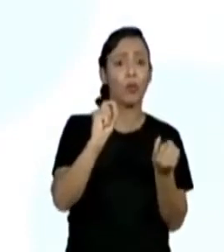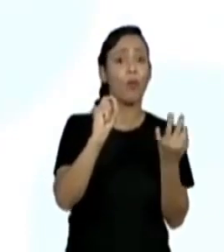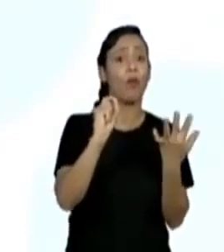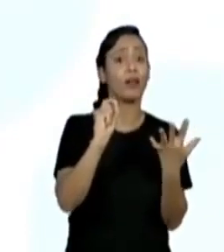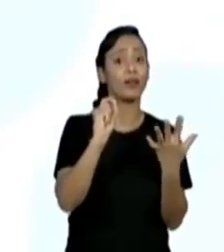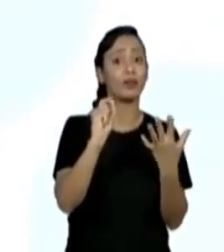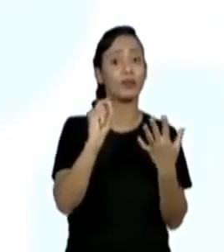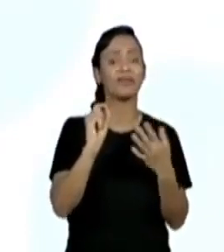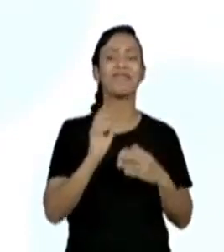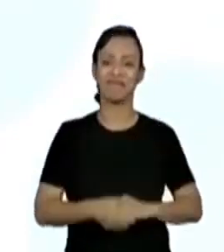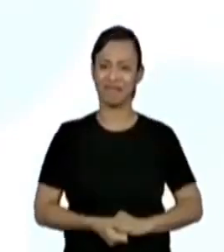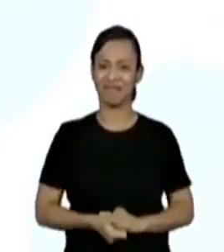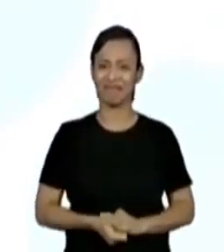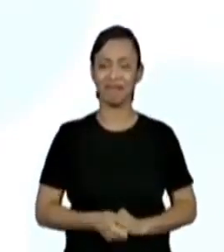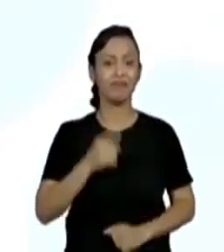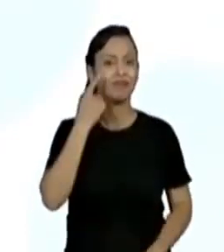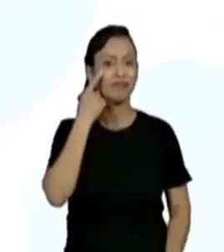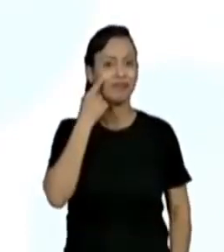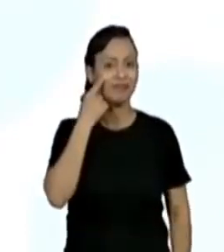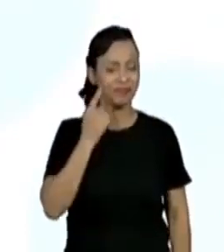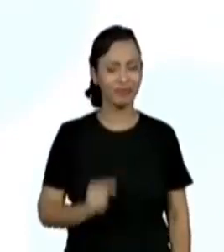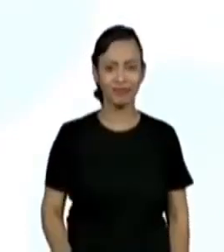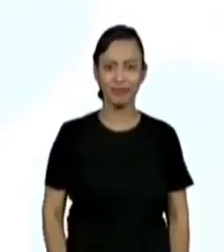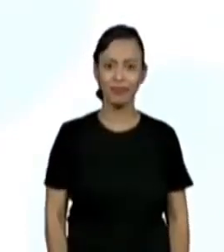registrar a fração resultante